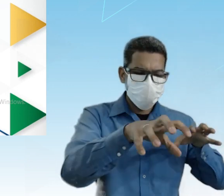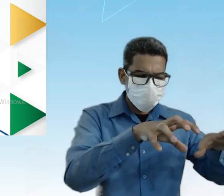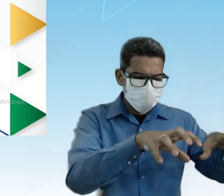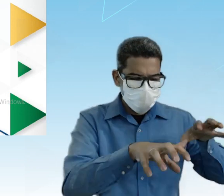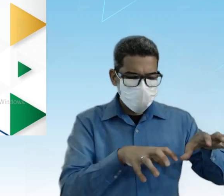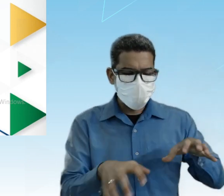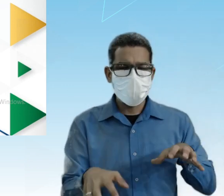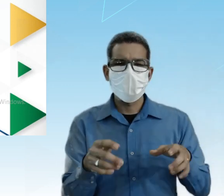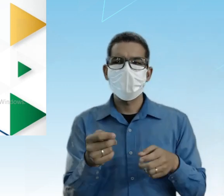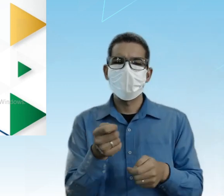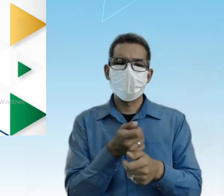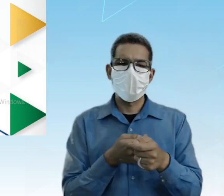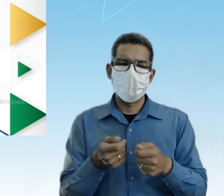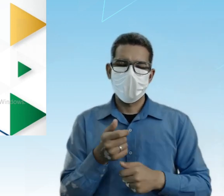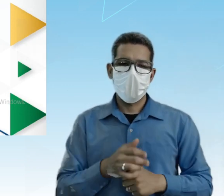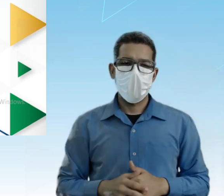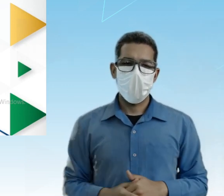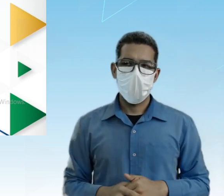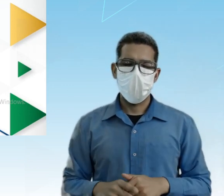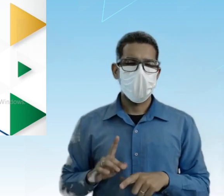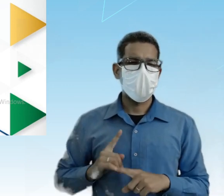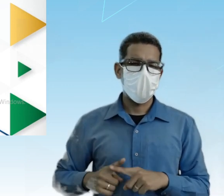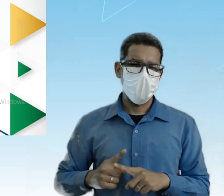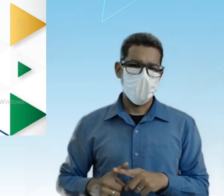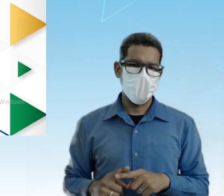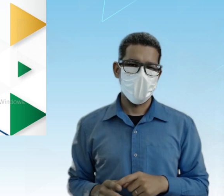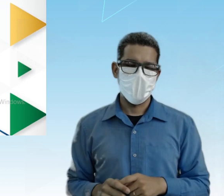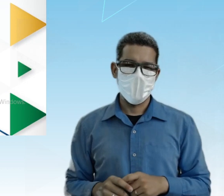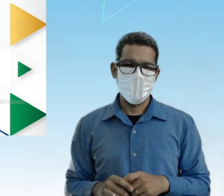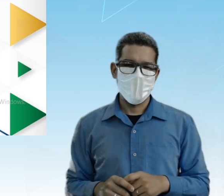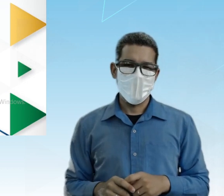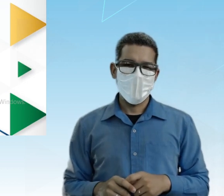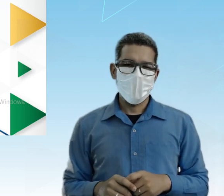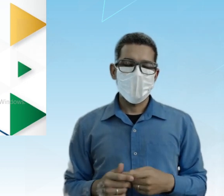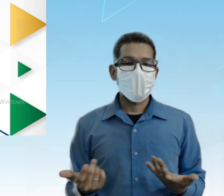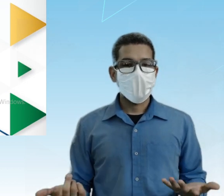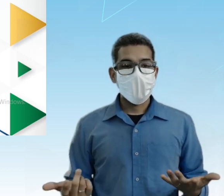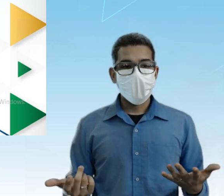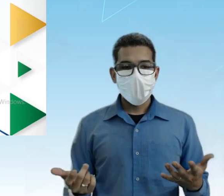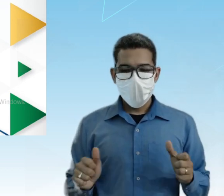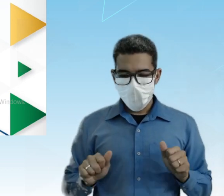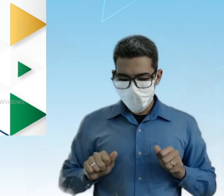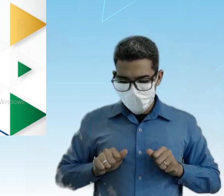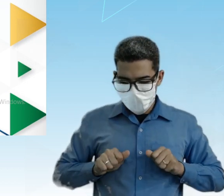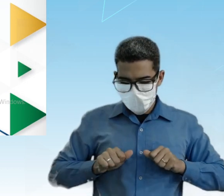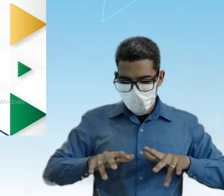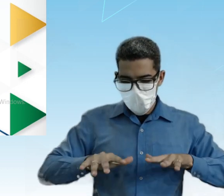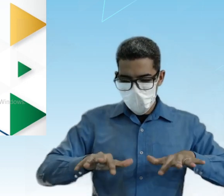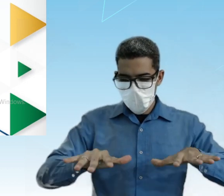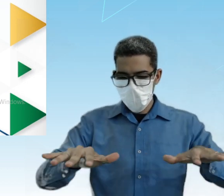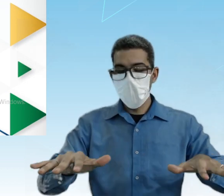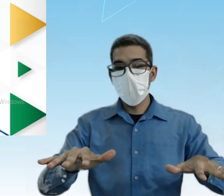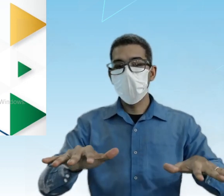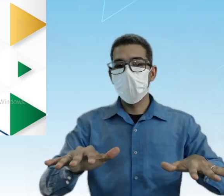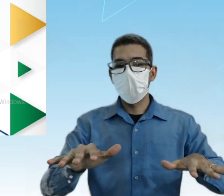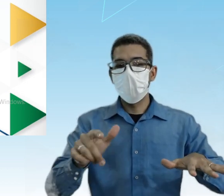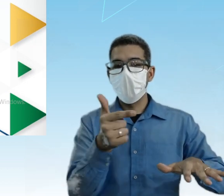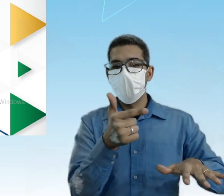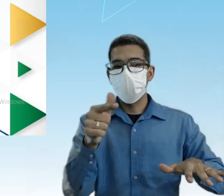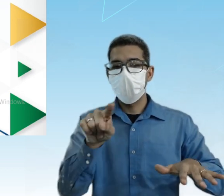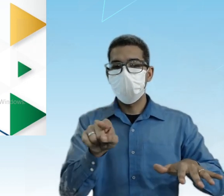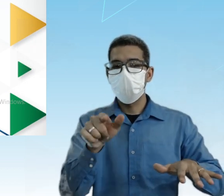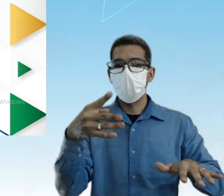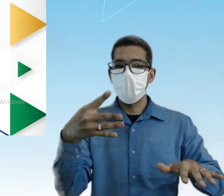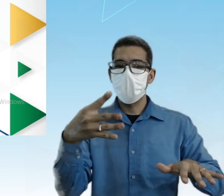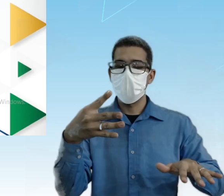relativa. Não vou esquecer, tá, meus amores? Por quê? Porque sua densidade demográfica é apenas 22,4 habitantes